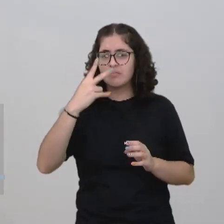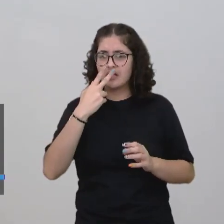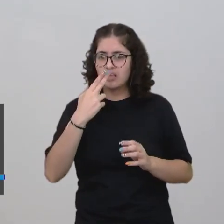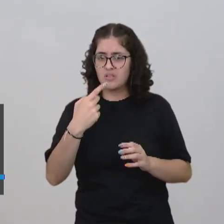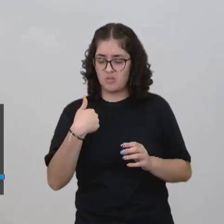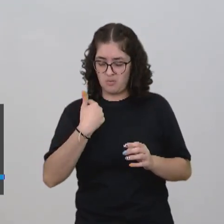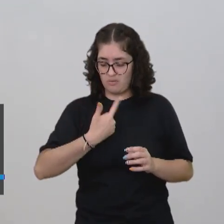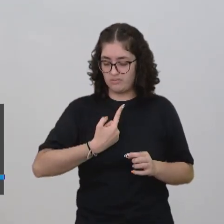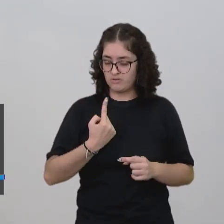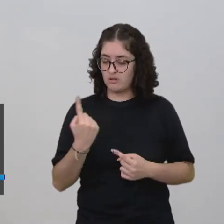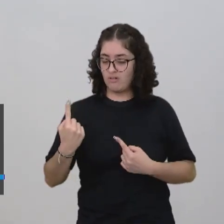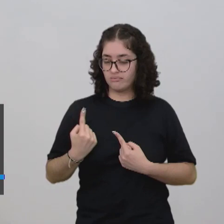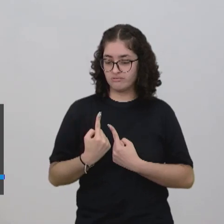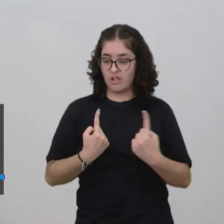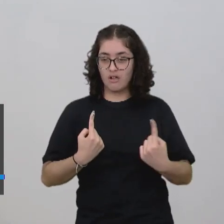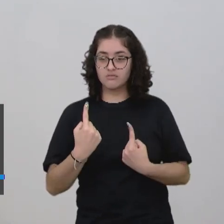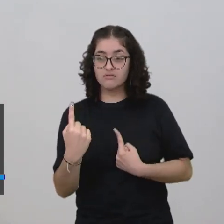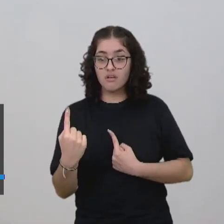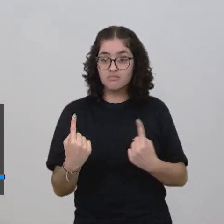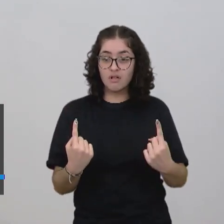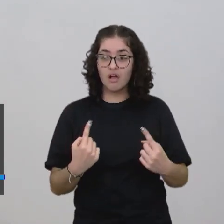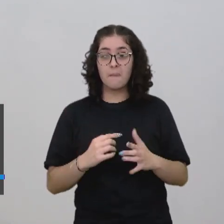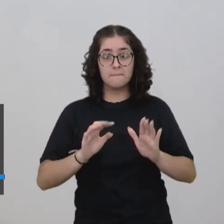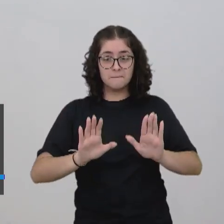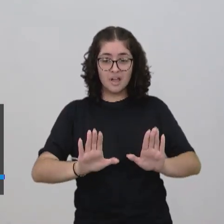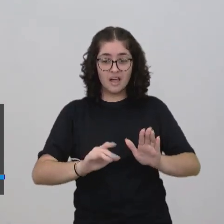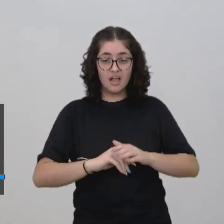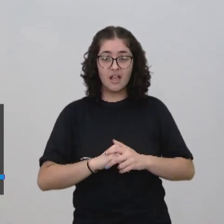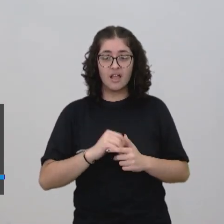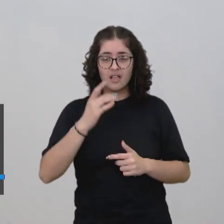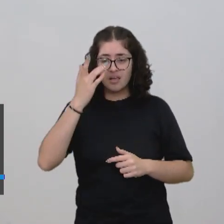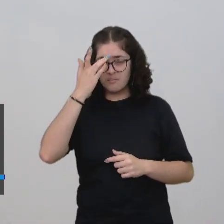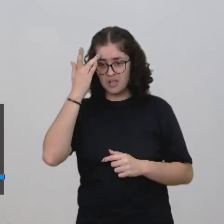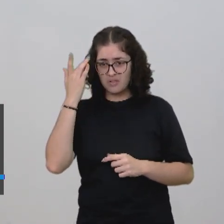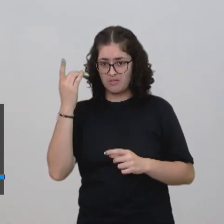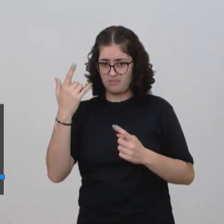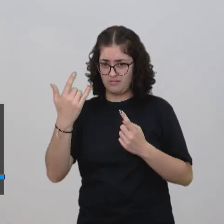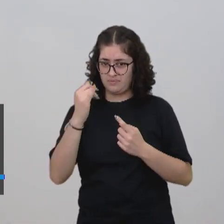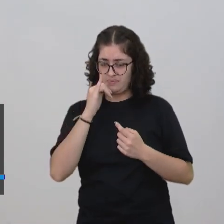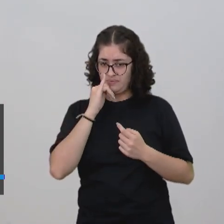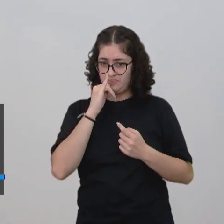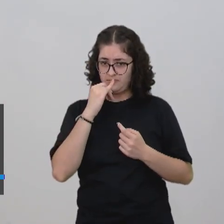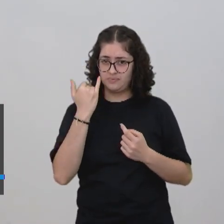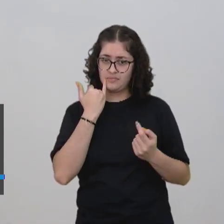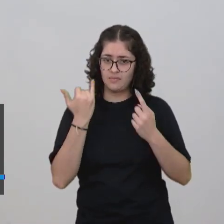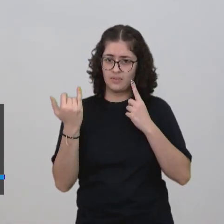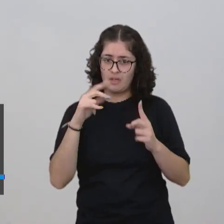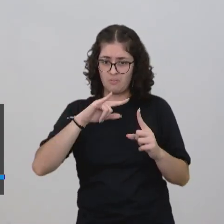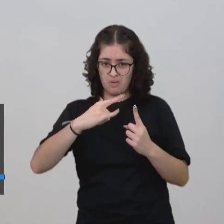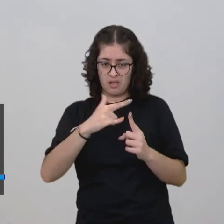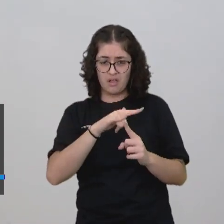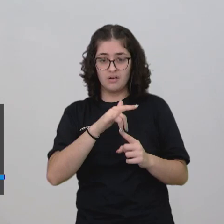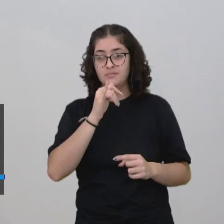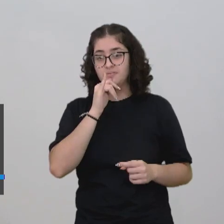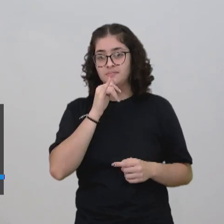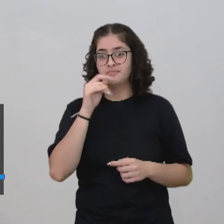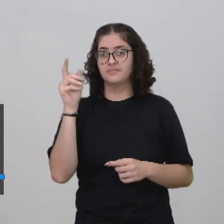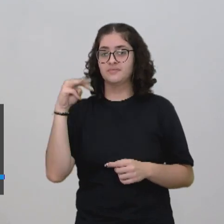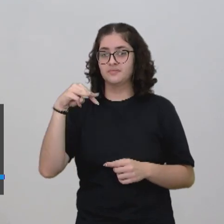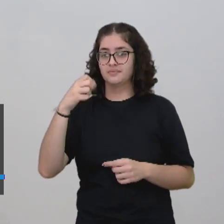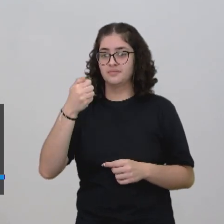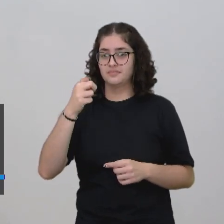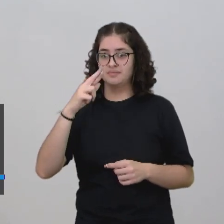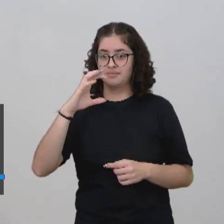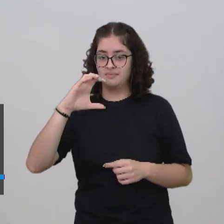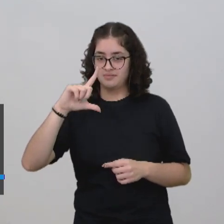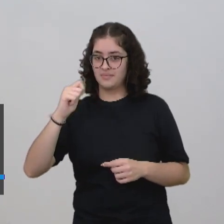mais individualizado. Mas, cara, não é que a pessoa que quer manipular informação pensa assim, eu vou usar a Marcela, mas é porque,